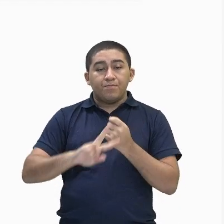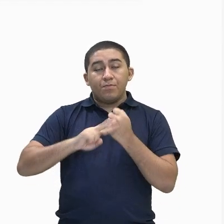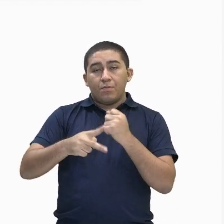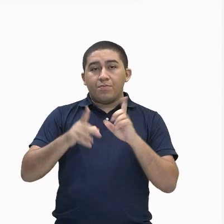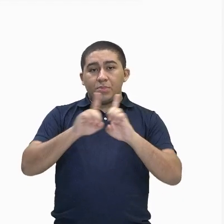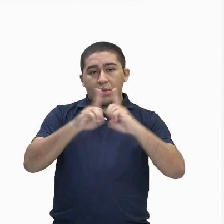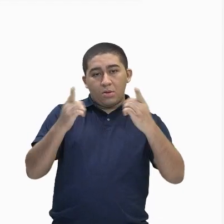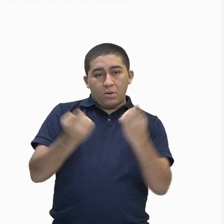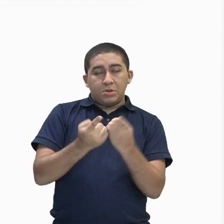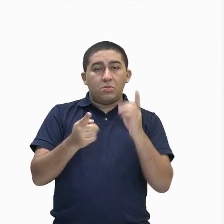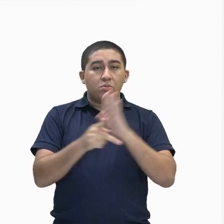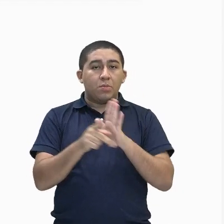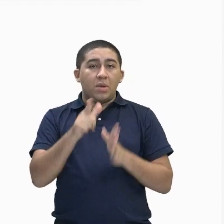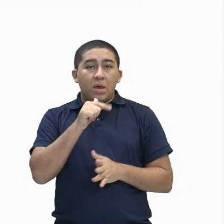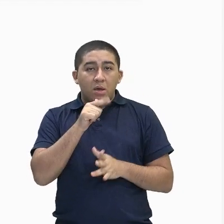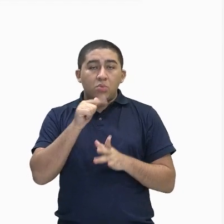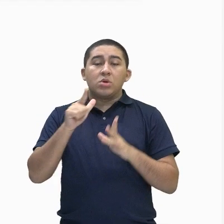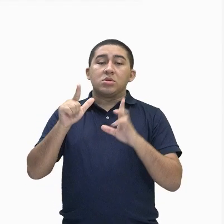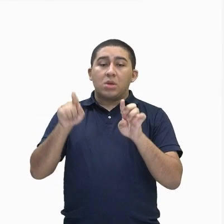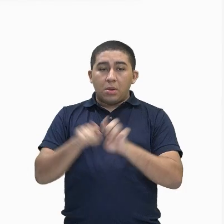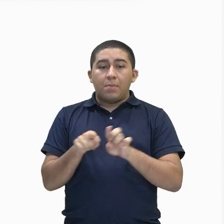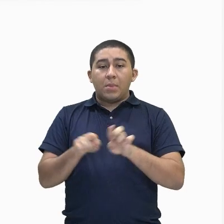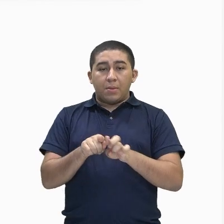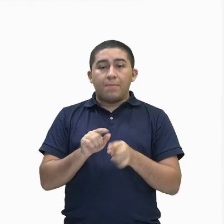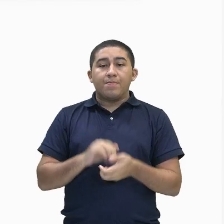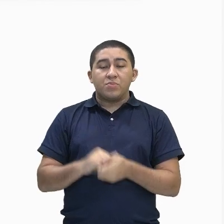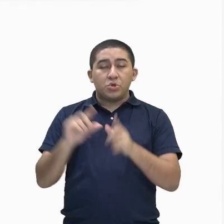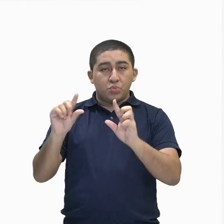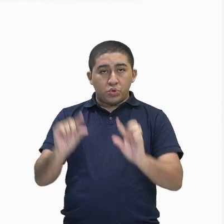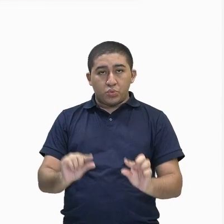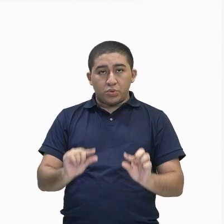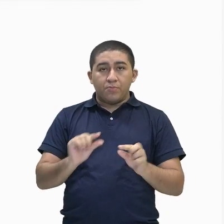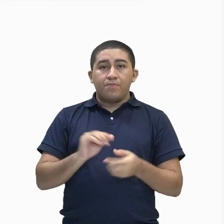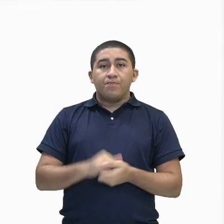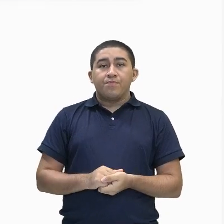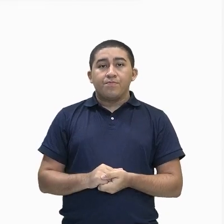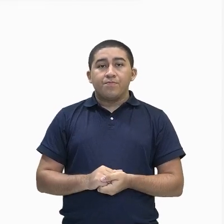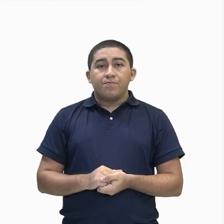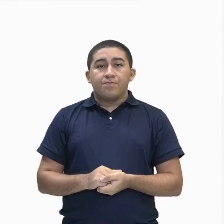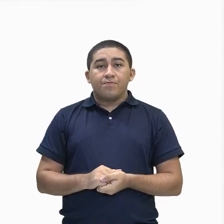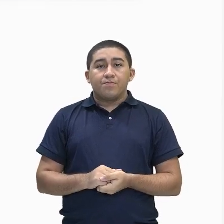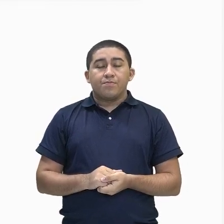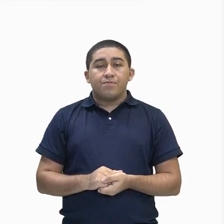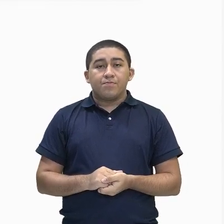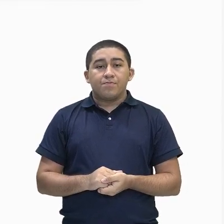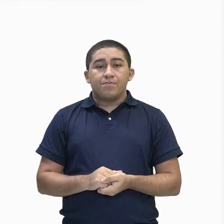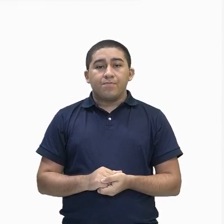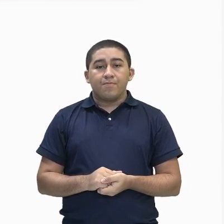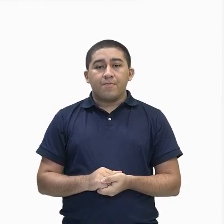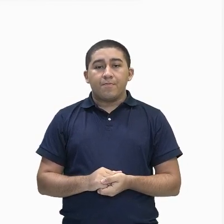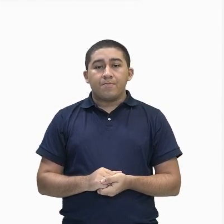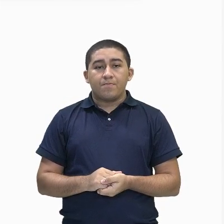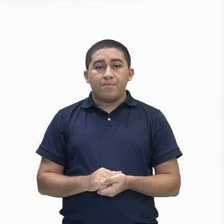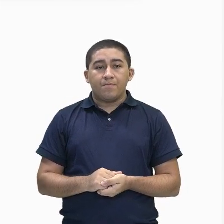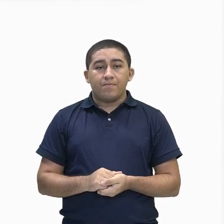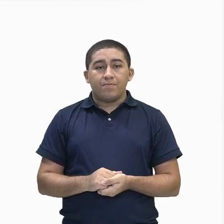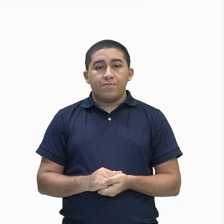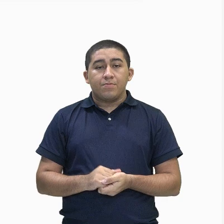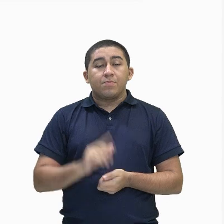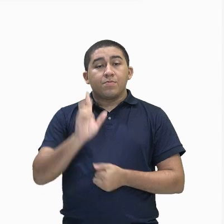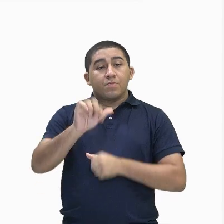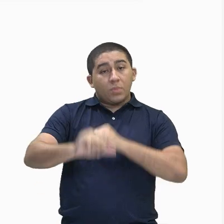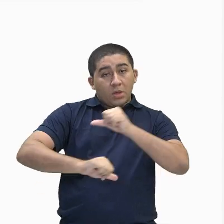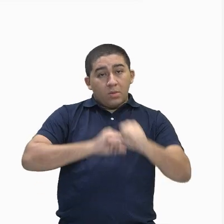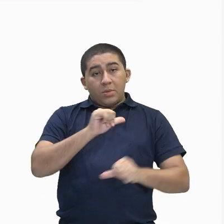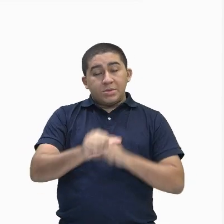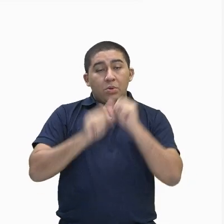densidade da água superficial, ou seja, fazendo com que essa água fique menos salina. Então, essas alterações,